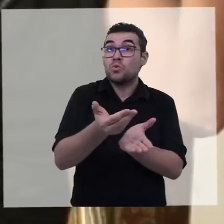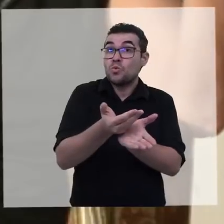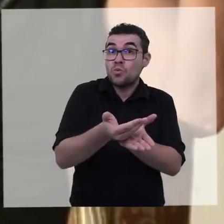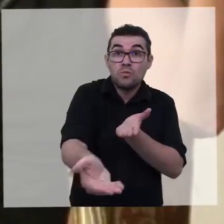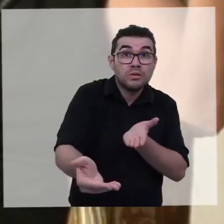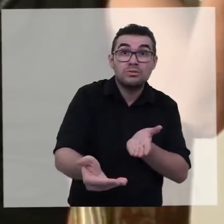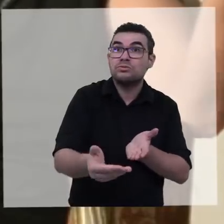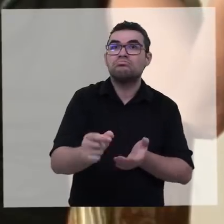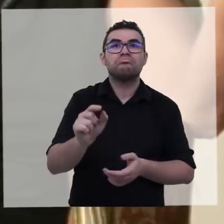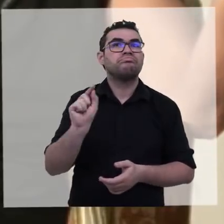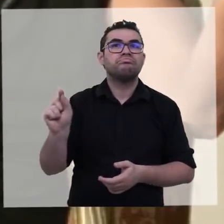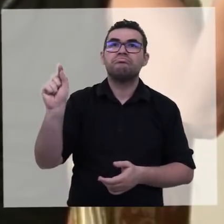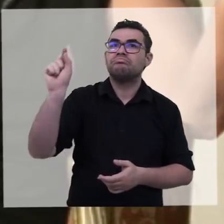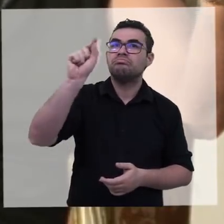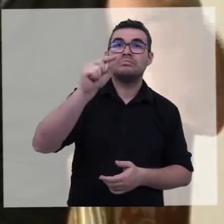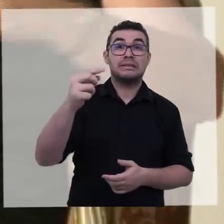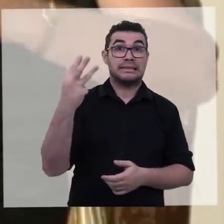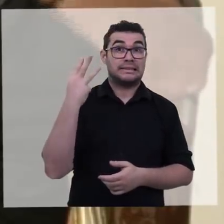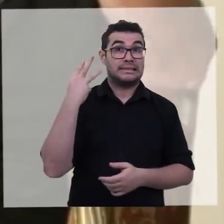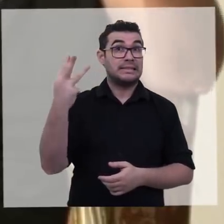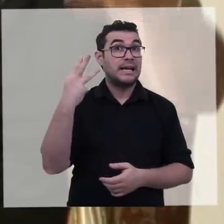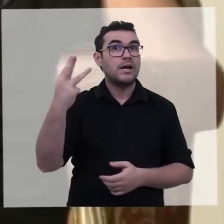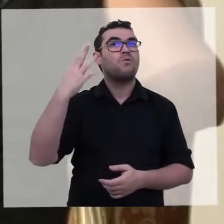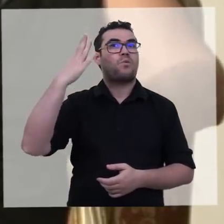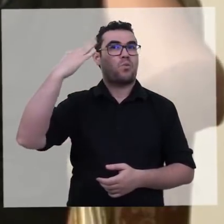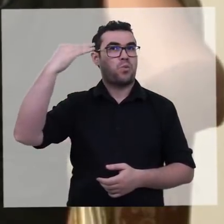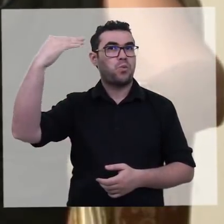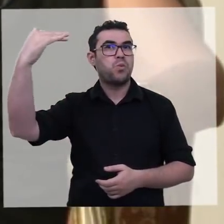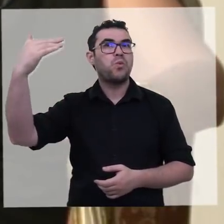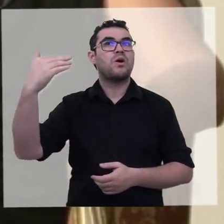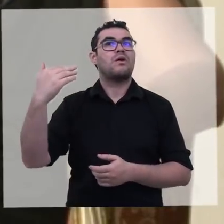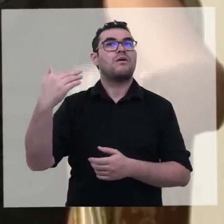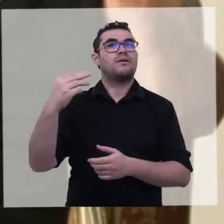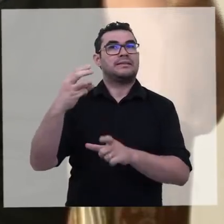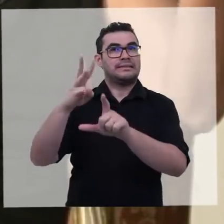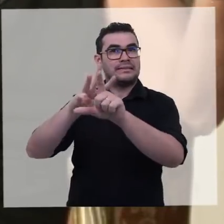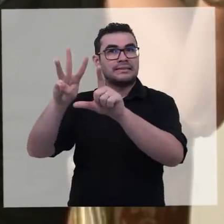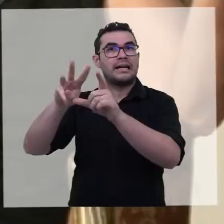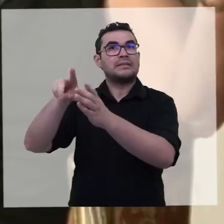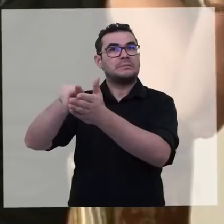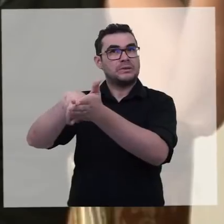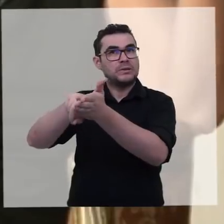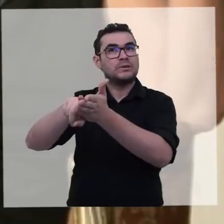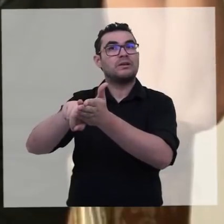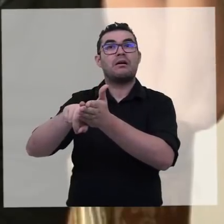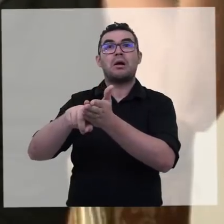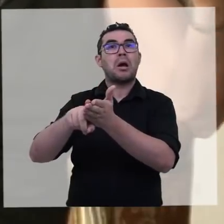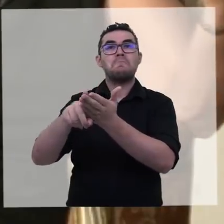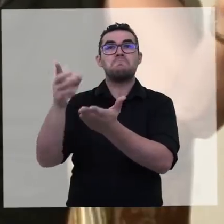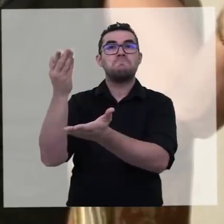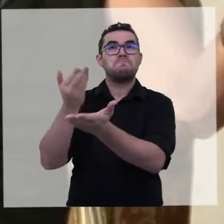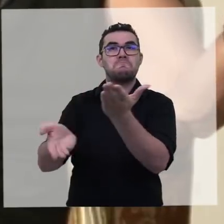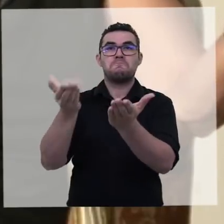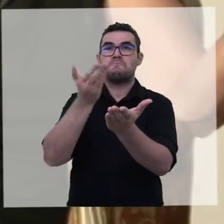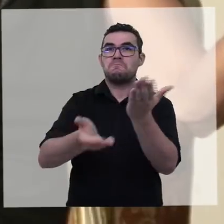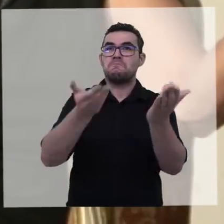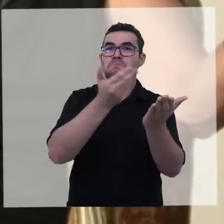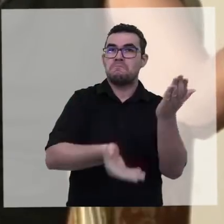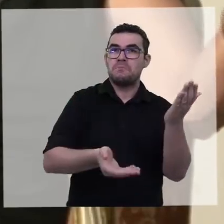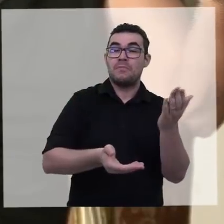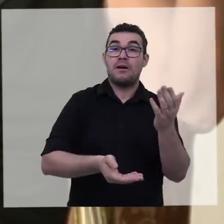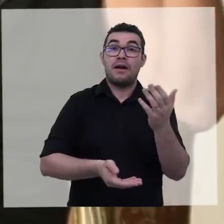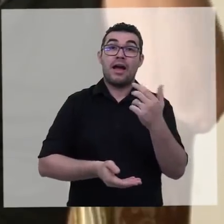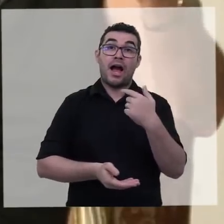em 3 bases importantes e ao longo desse tempo ela caiu. Então eu fui lá na base do